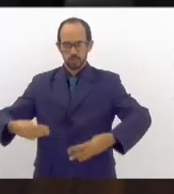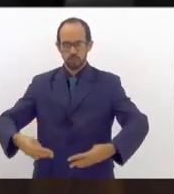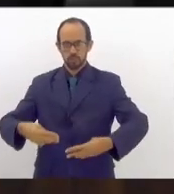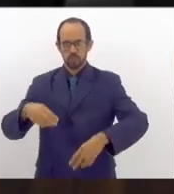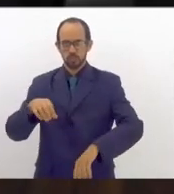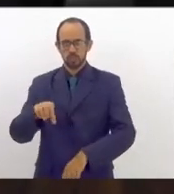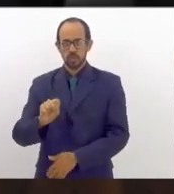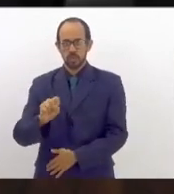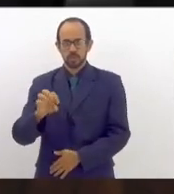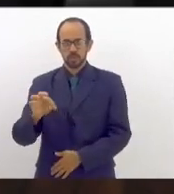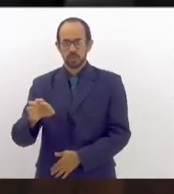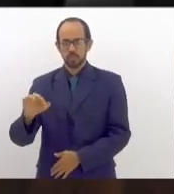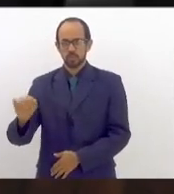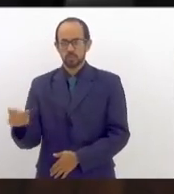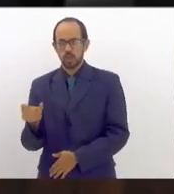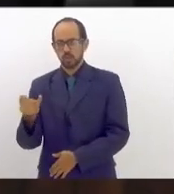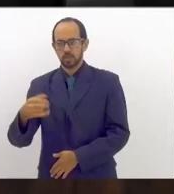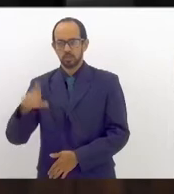Doutor